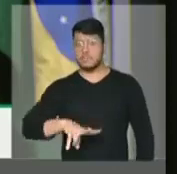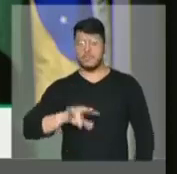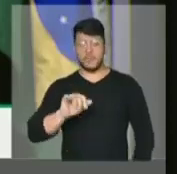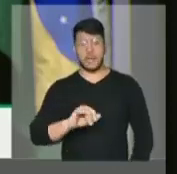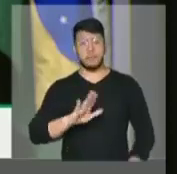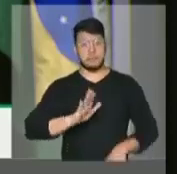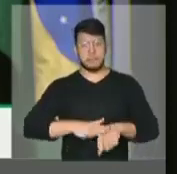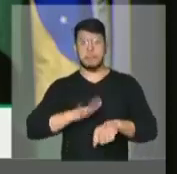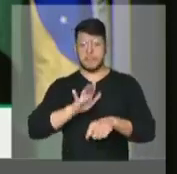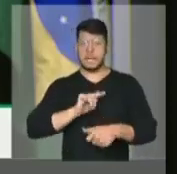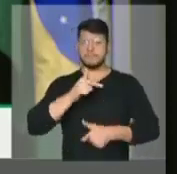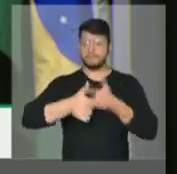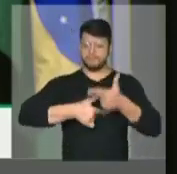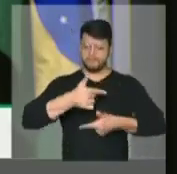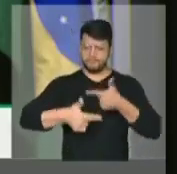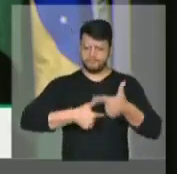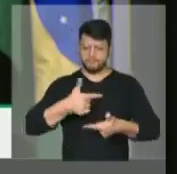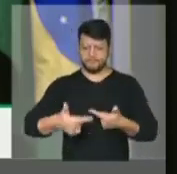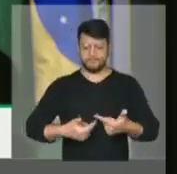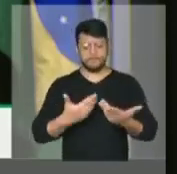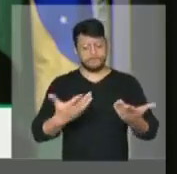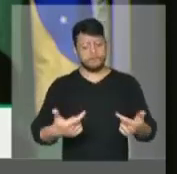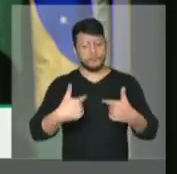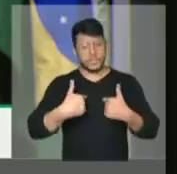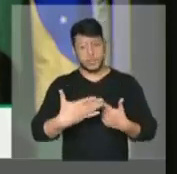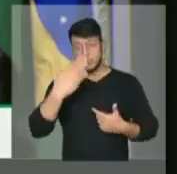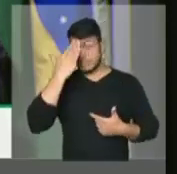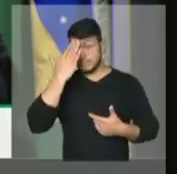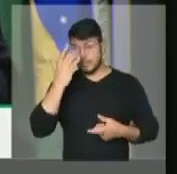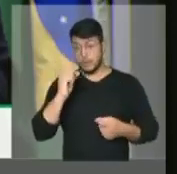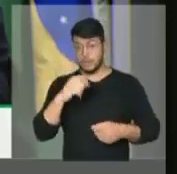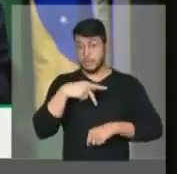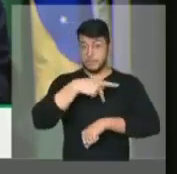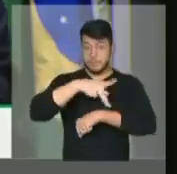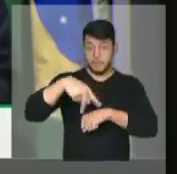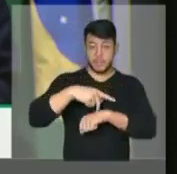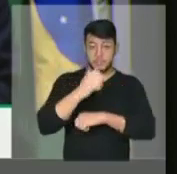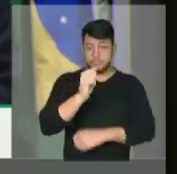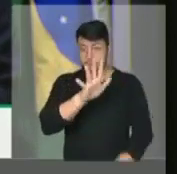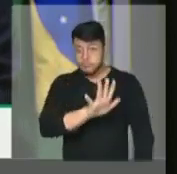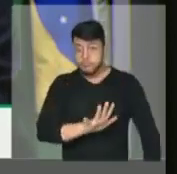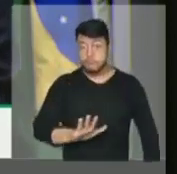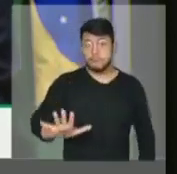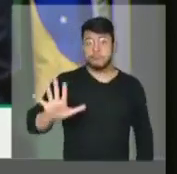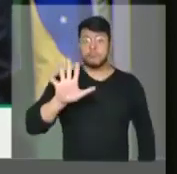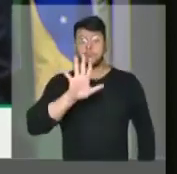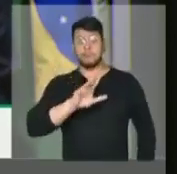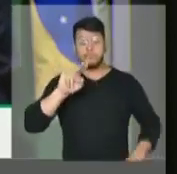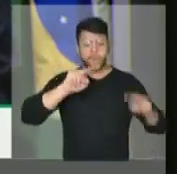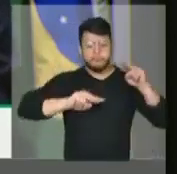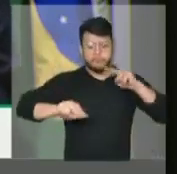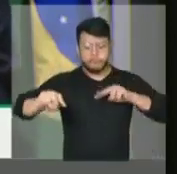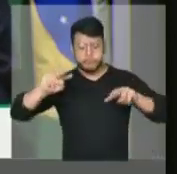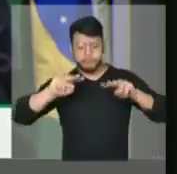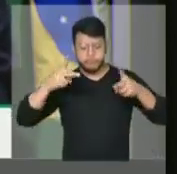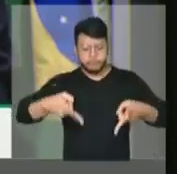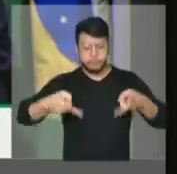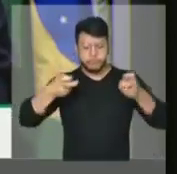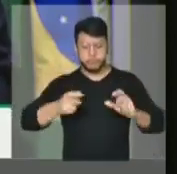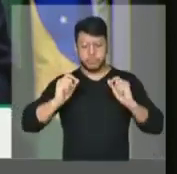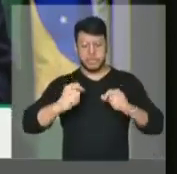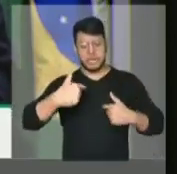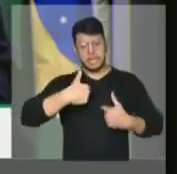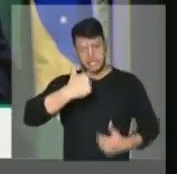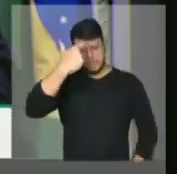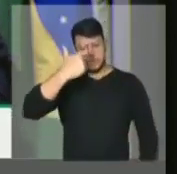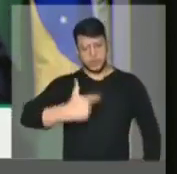e falo olhando para o país de maneira abrangente. Termino o ano com muita honra, como